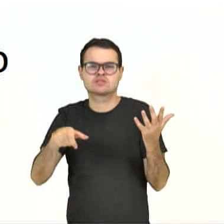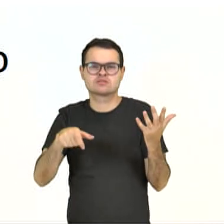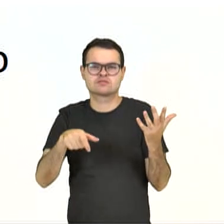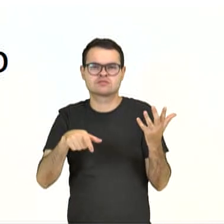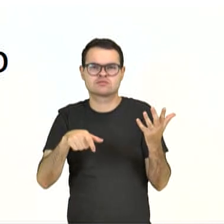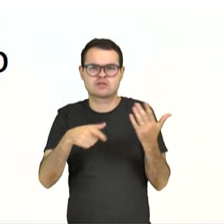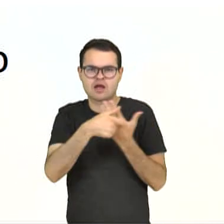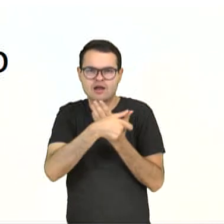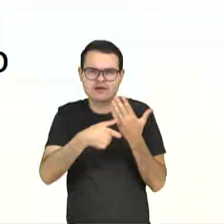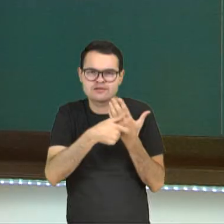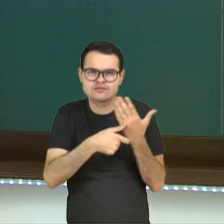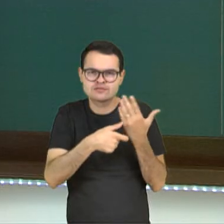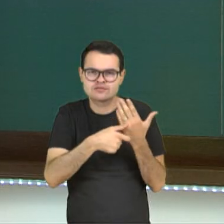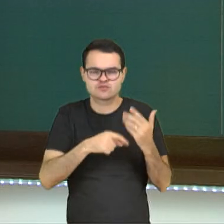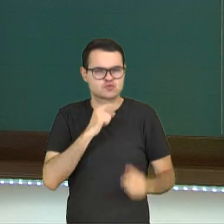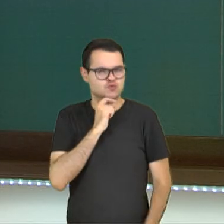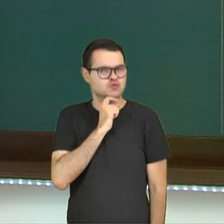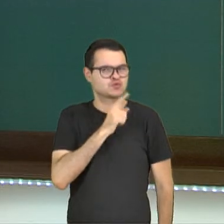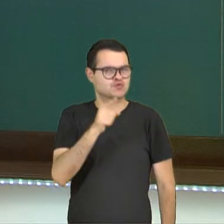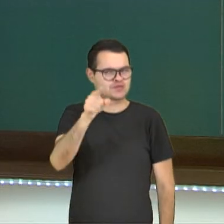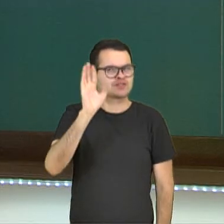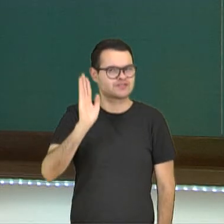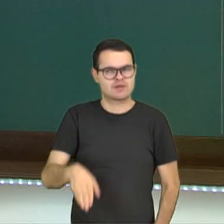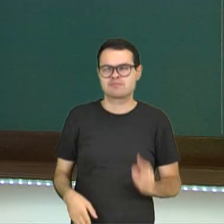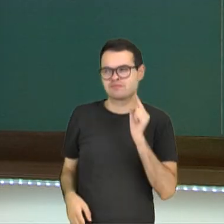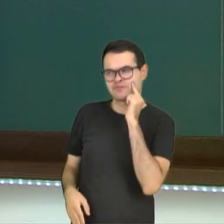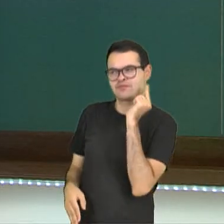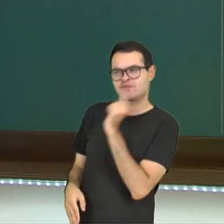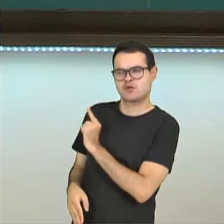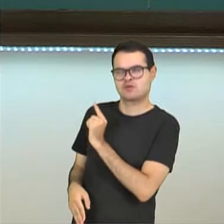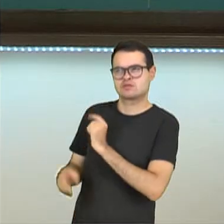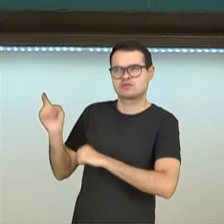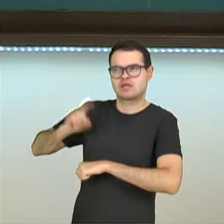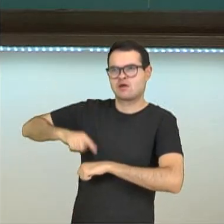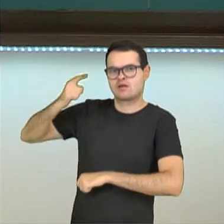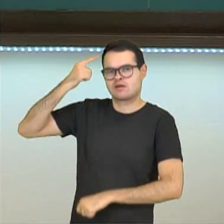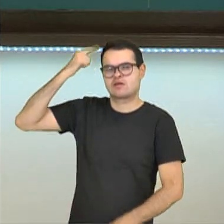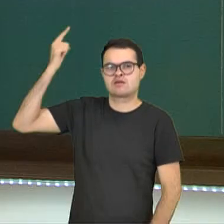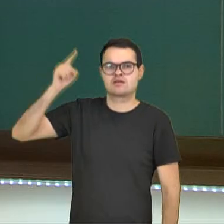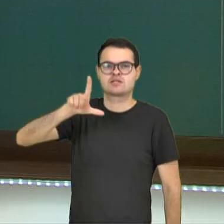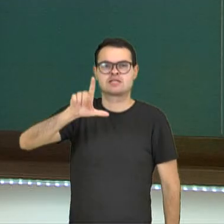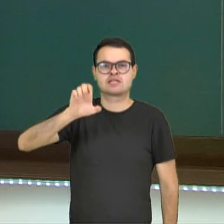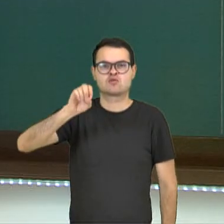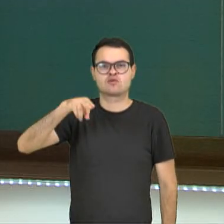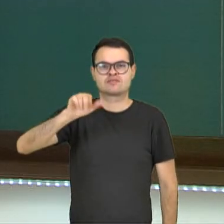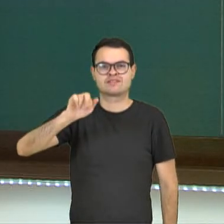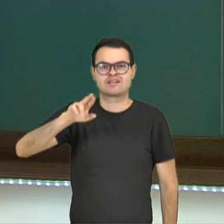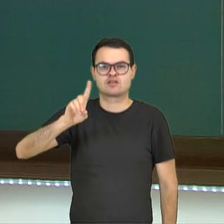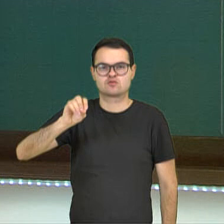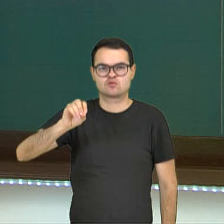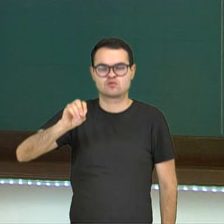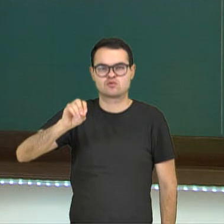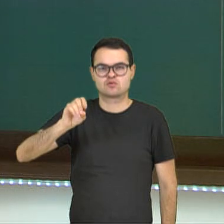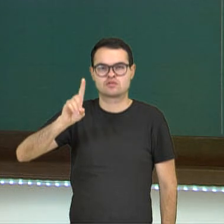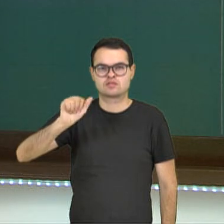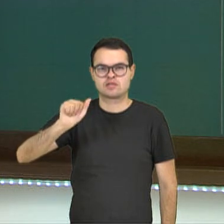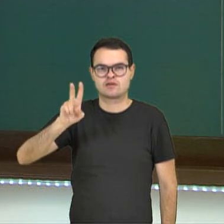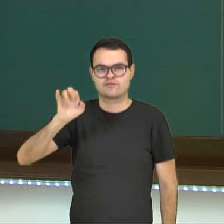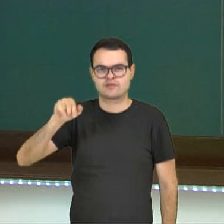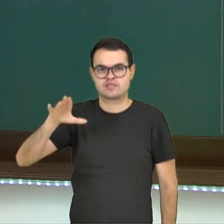algum artista? Eu duvido que você não tenha pensado na hora em Leonardo da Vinci. Qual o seu movimento